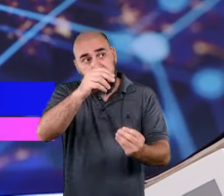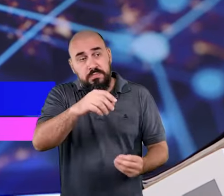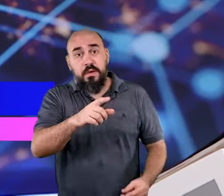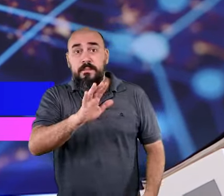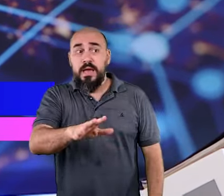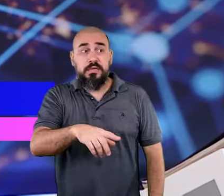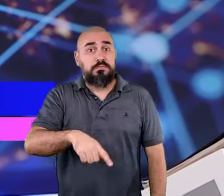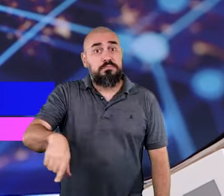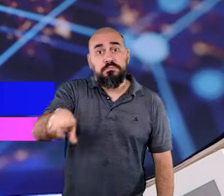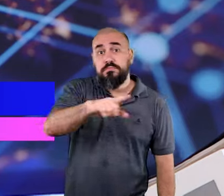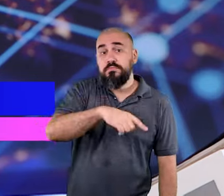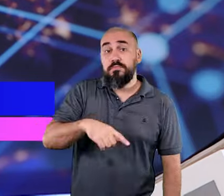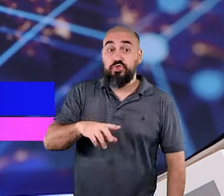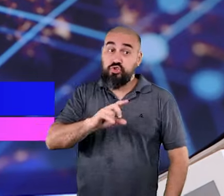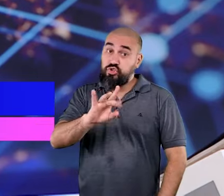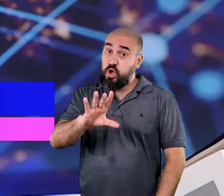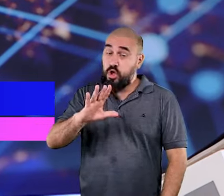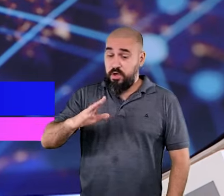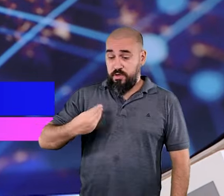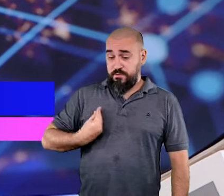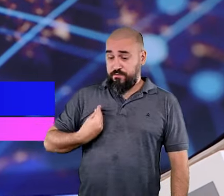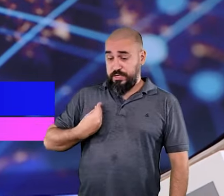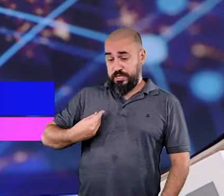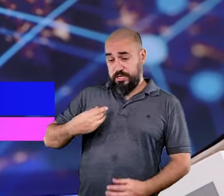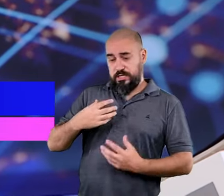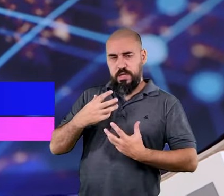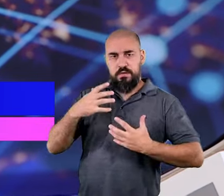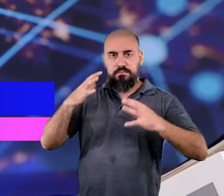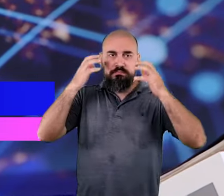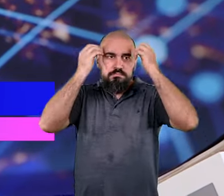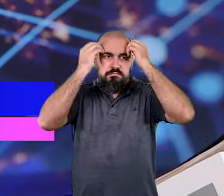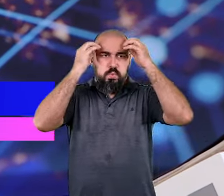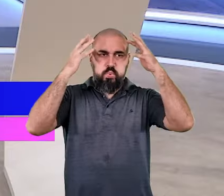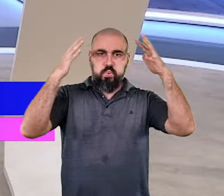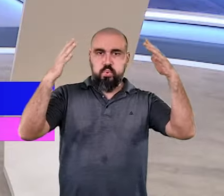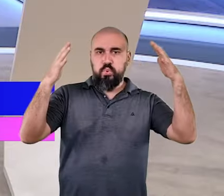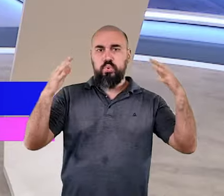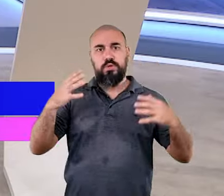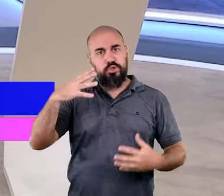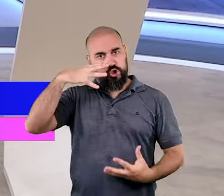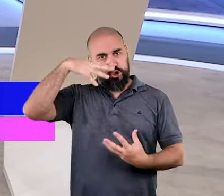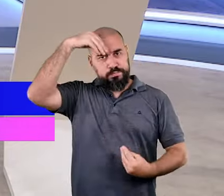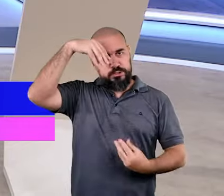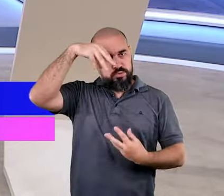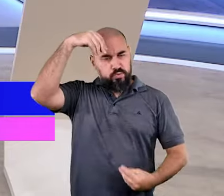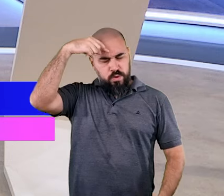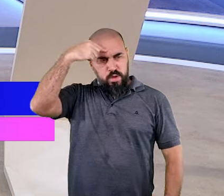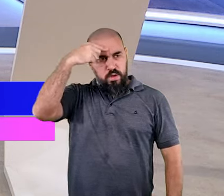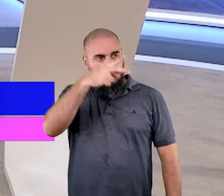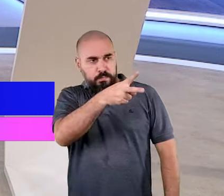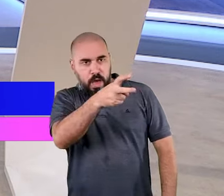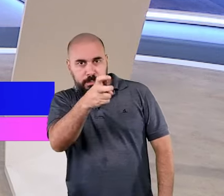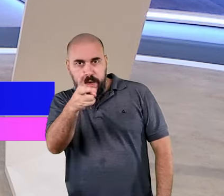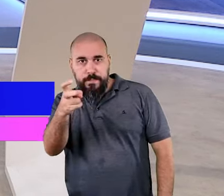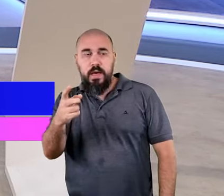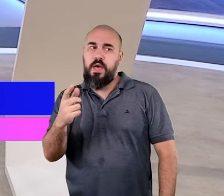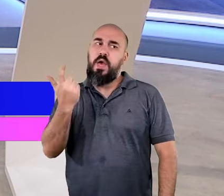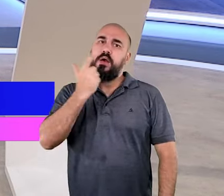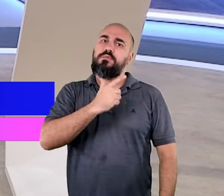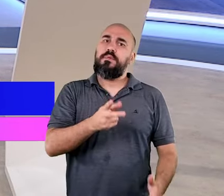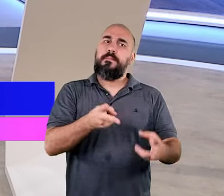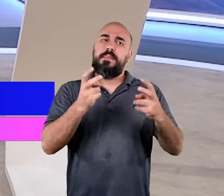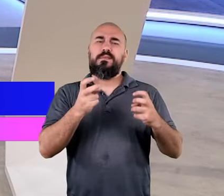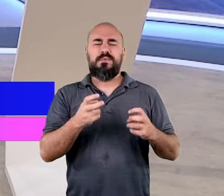conseguem discernir que ele já está entre nós. A Bíblia não deixa nenhum espaço